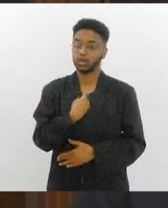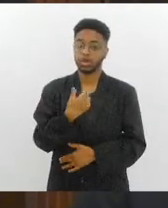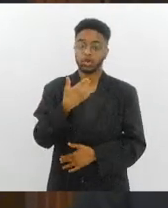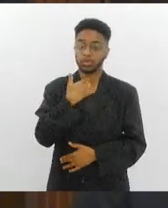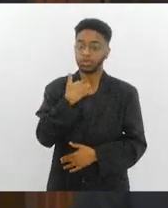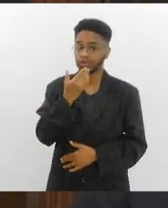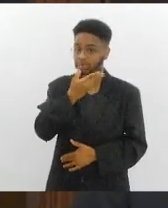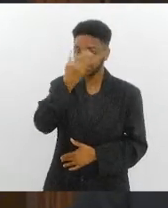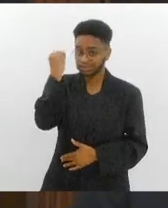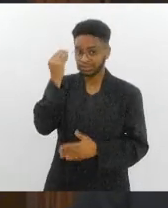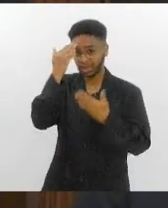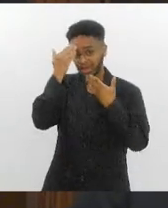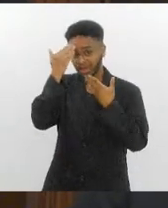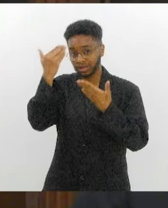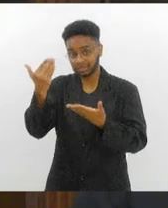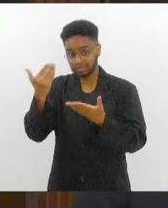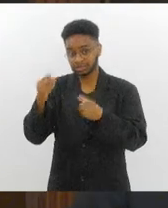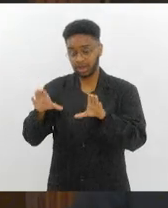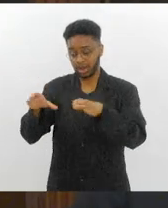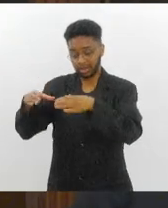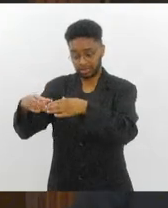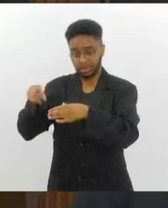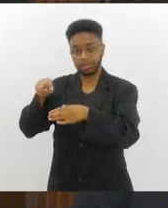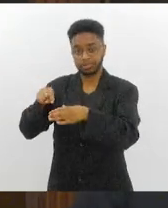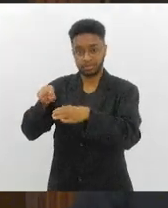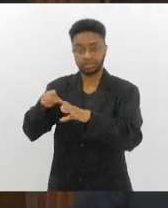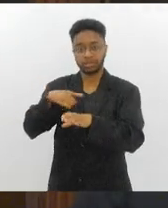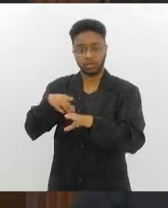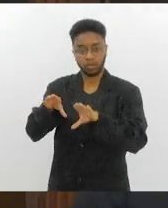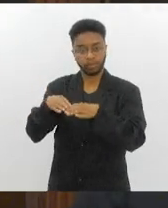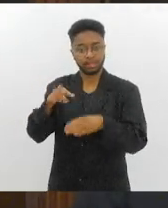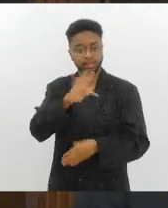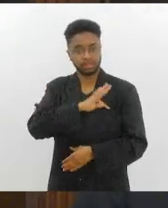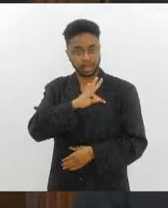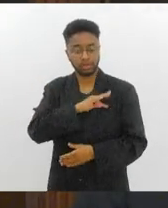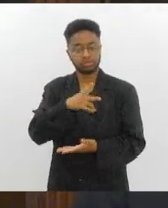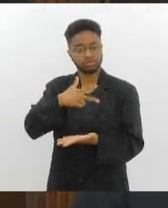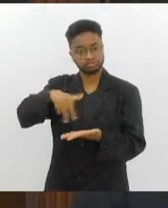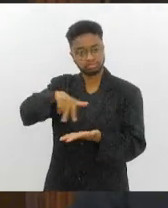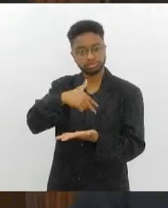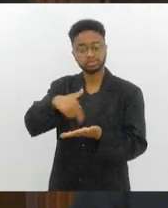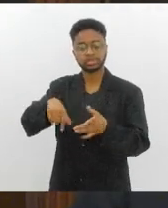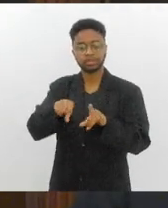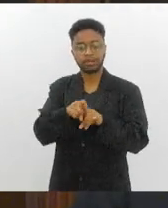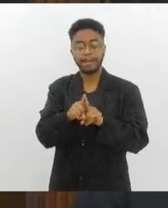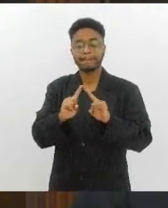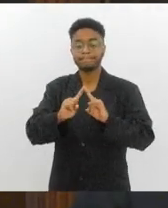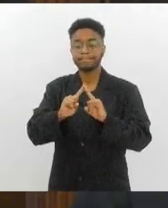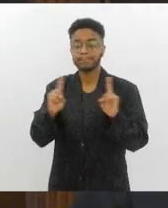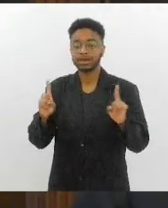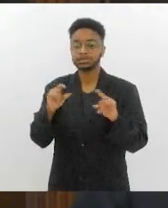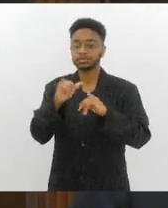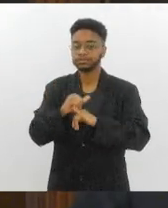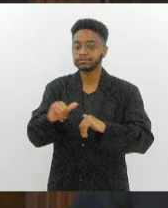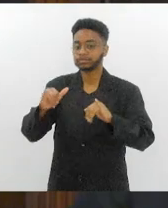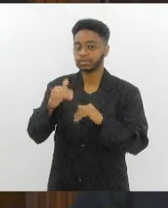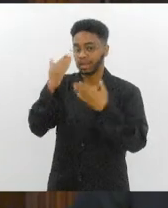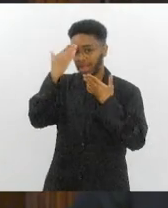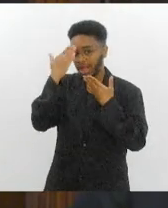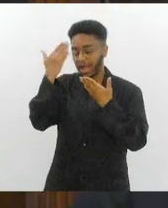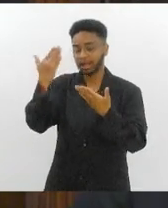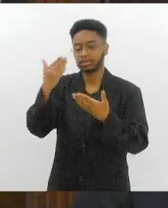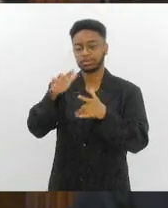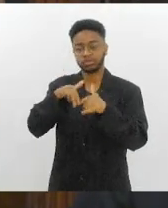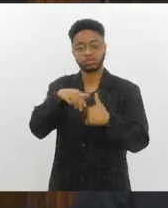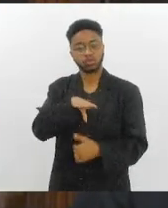a companhia com todo o seu corpo técnico, com seus bailarinos, mas dizer assim, agradecer essa ousadia